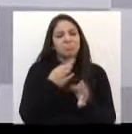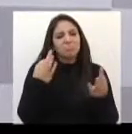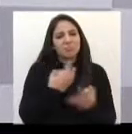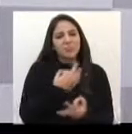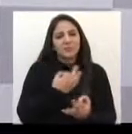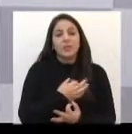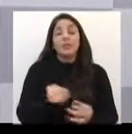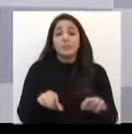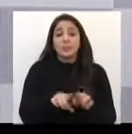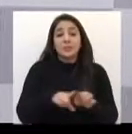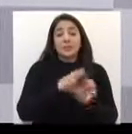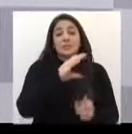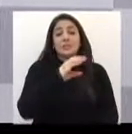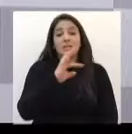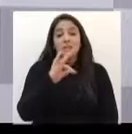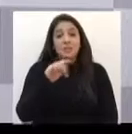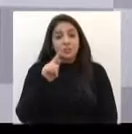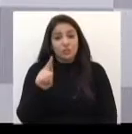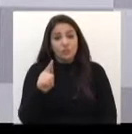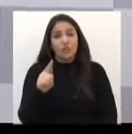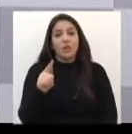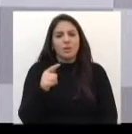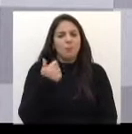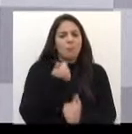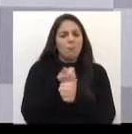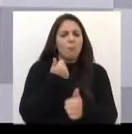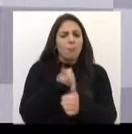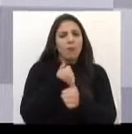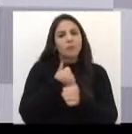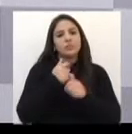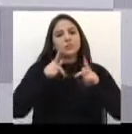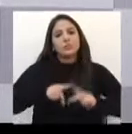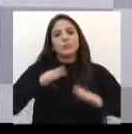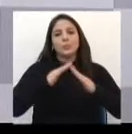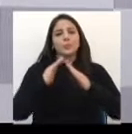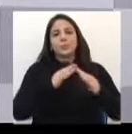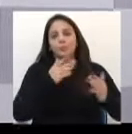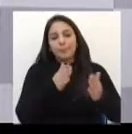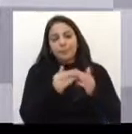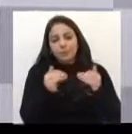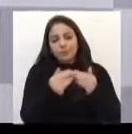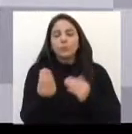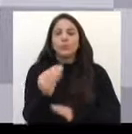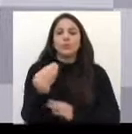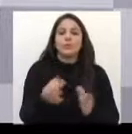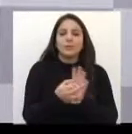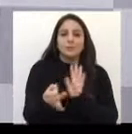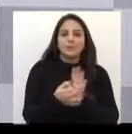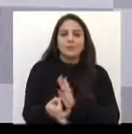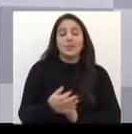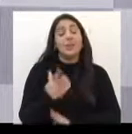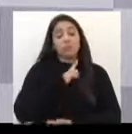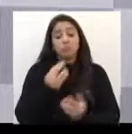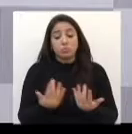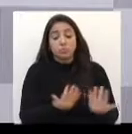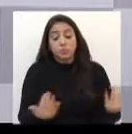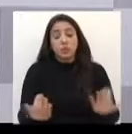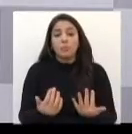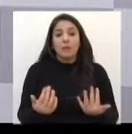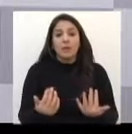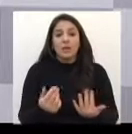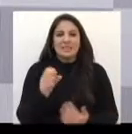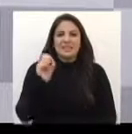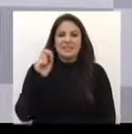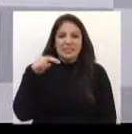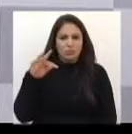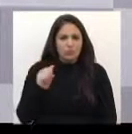tem o CTG, Dom Luiz Felipe Nadal, que é pertinho. Então os moradores me pediram fazer essa indicação, que tem grama, tem tudo ali. Até na Santa Ana Pedreira não tem tanta